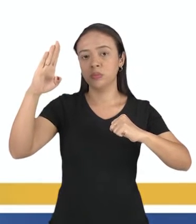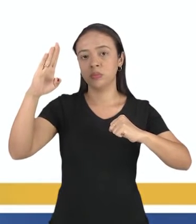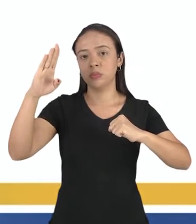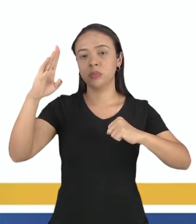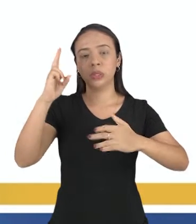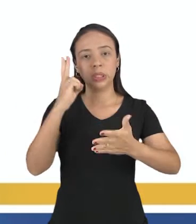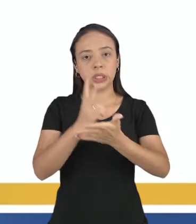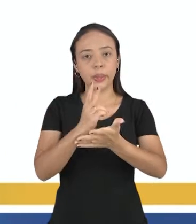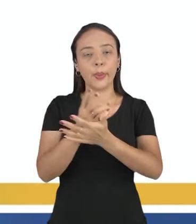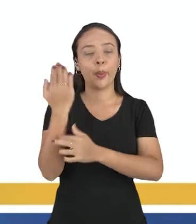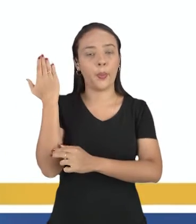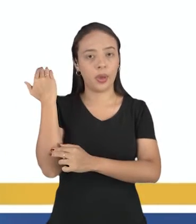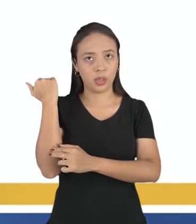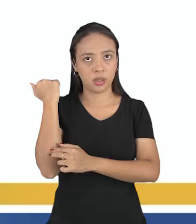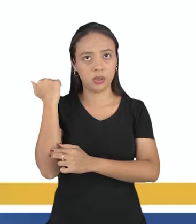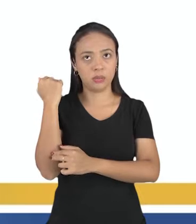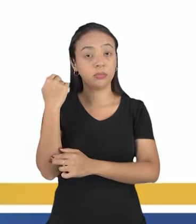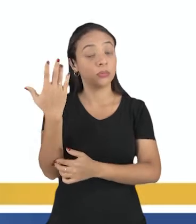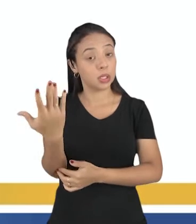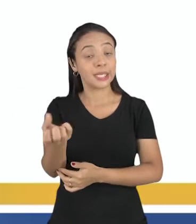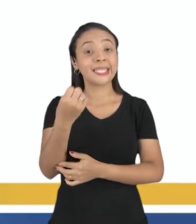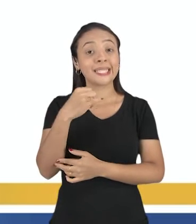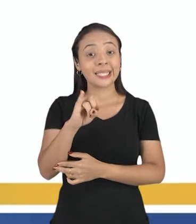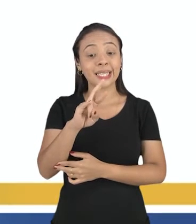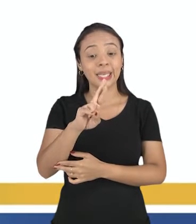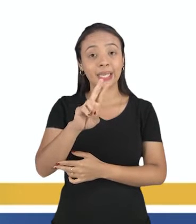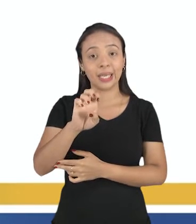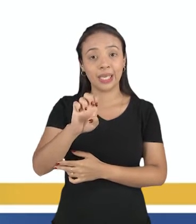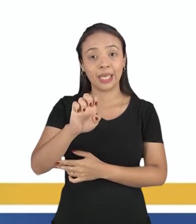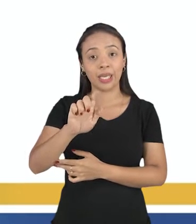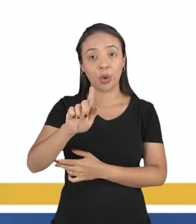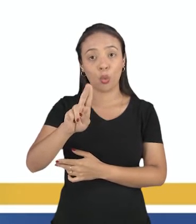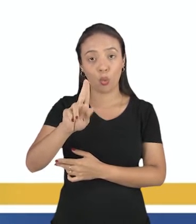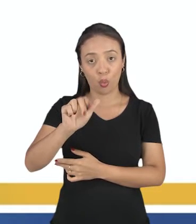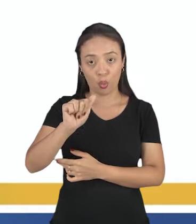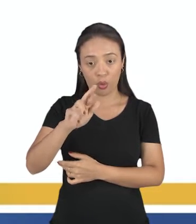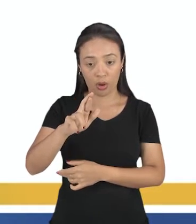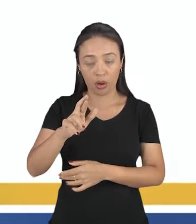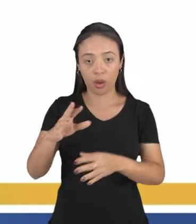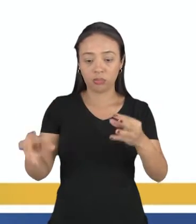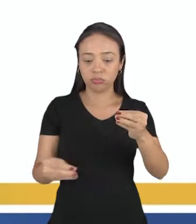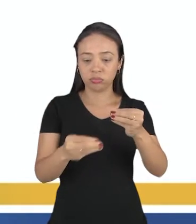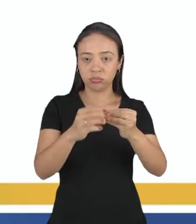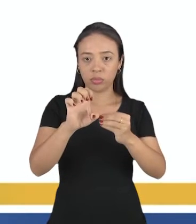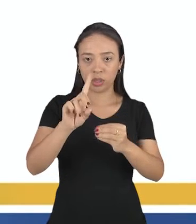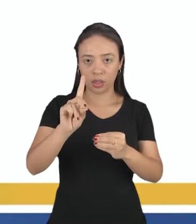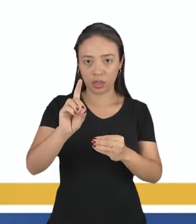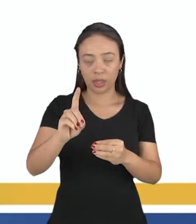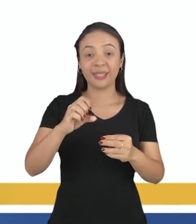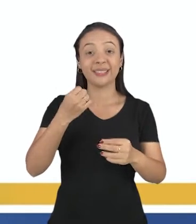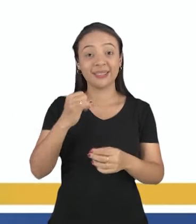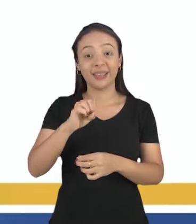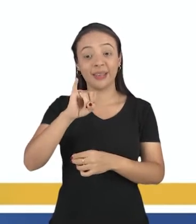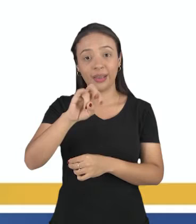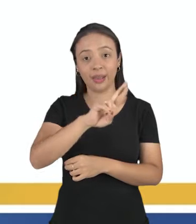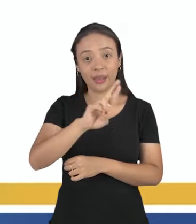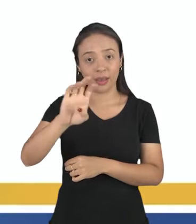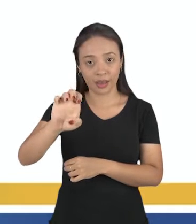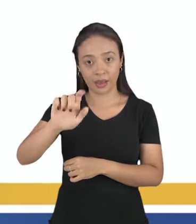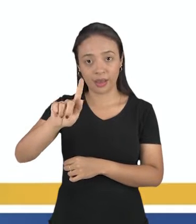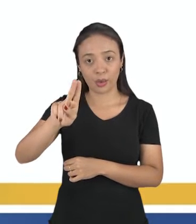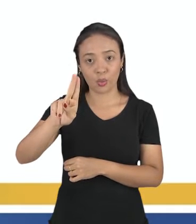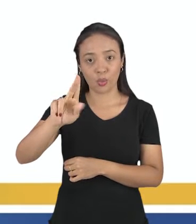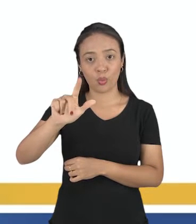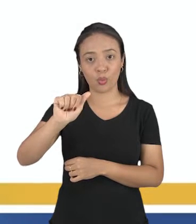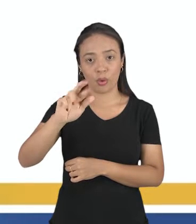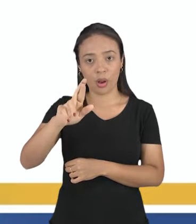ele vai para o passado. Se ele for regular, nós acrescentamos ed. Se ele for irregular, aí a gente vai